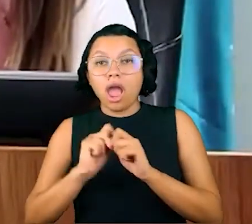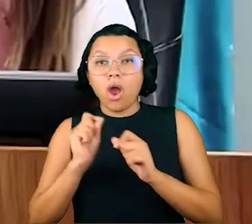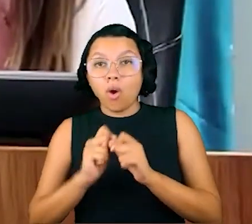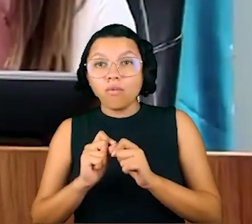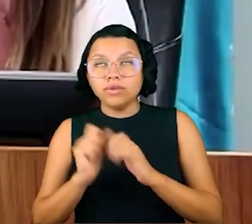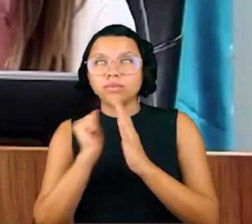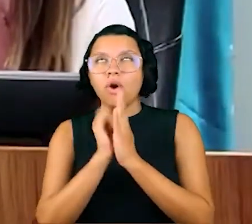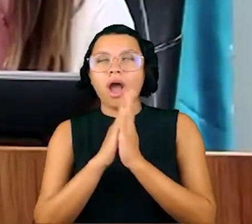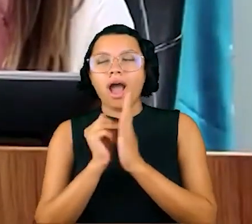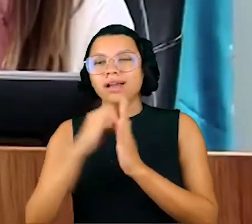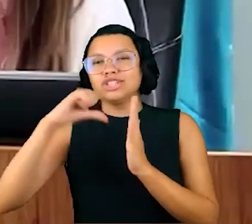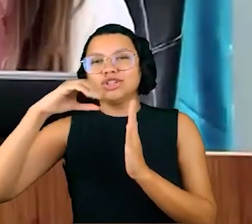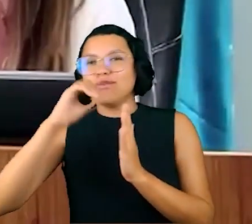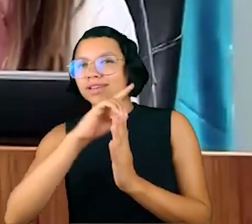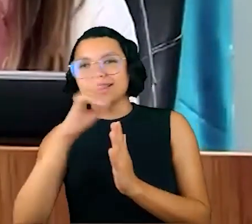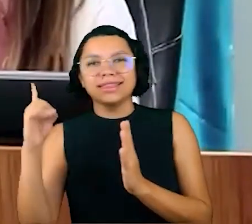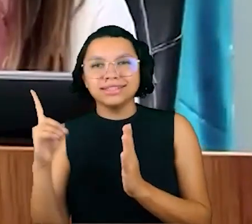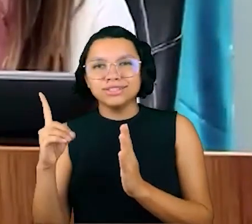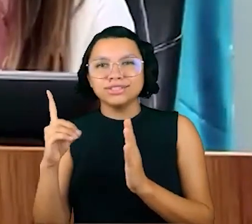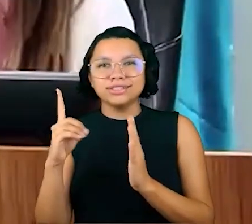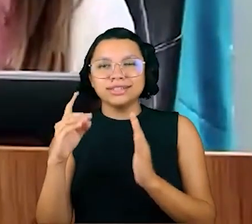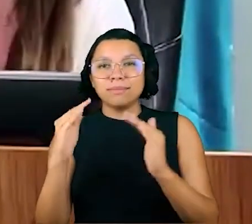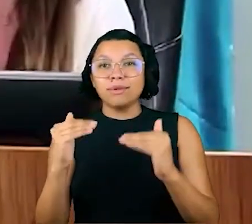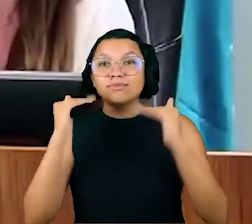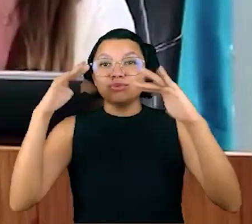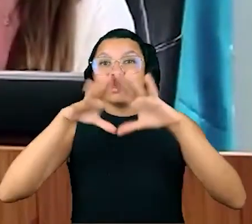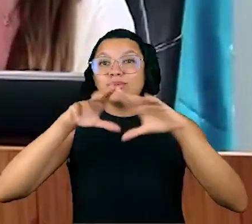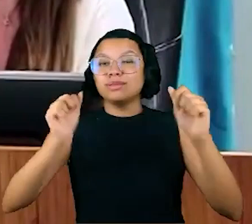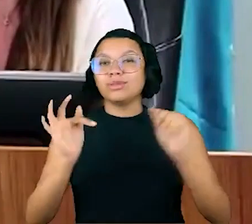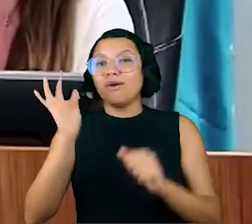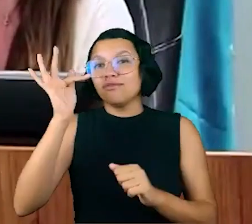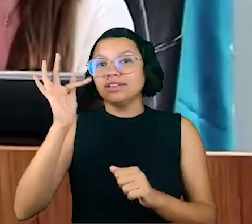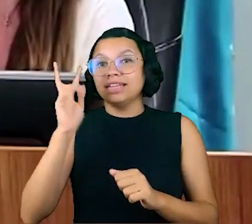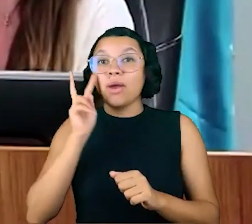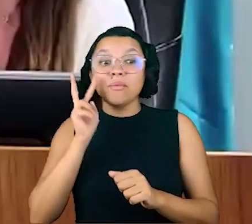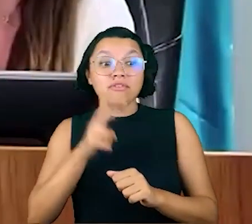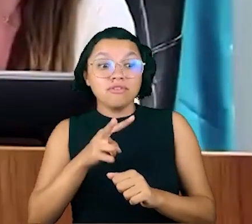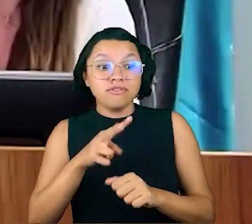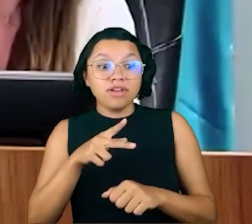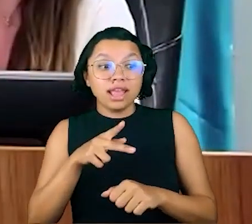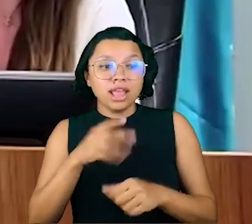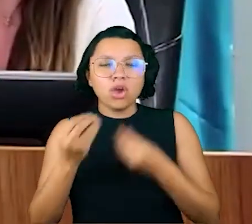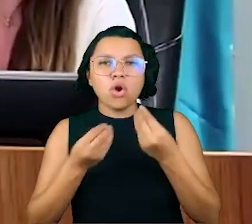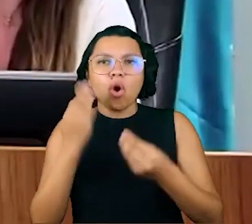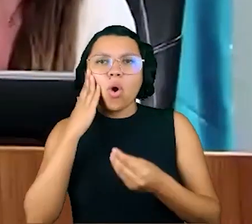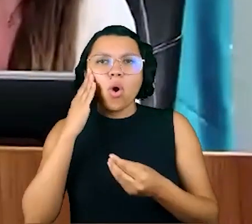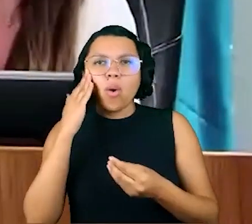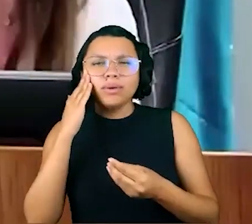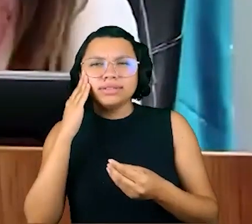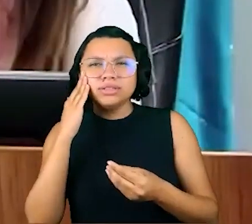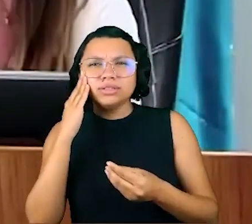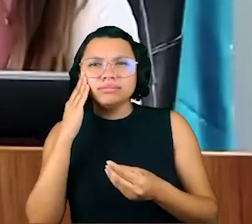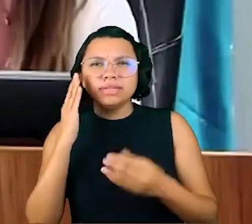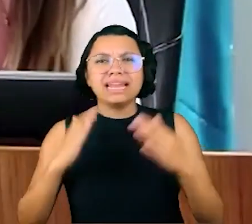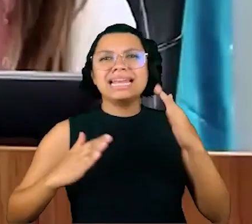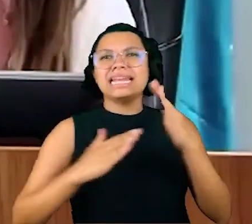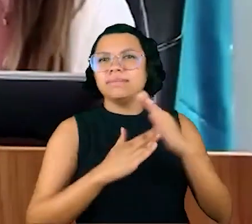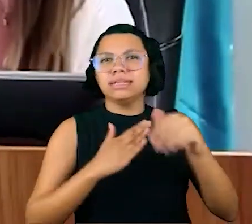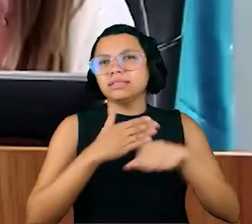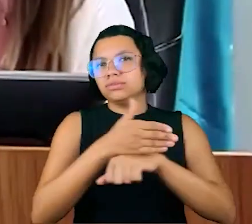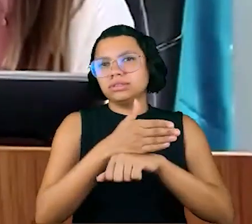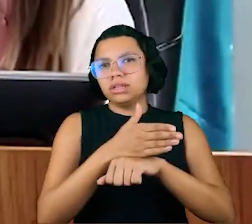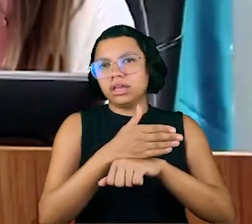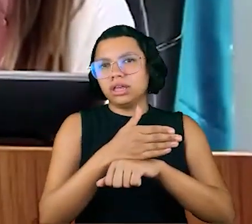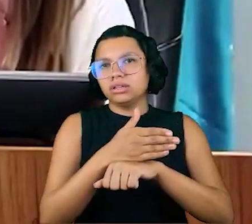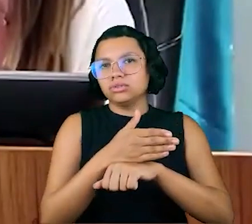fiz novena para o Supremo Tribunal Federal rever a posição dele em relação à questão da limitação